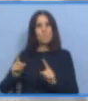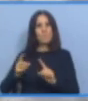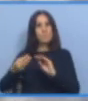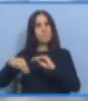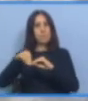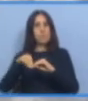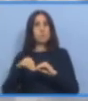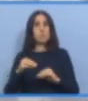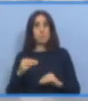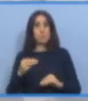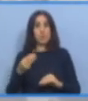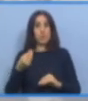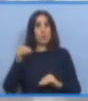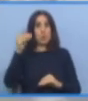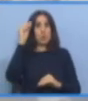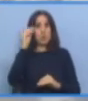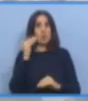já evoluiu tanto que